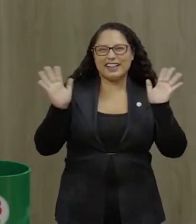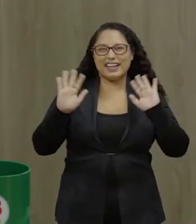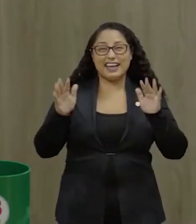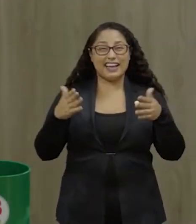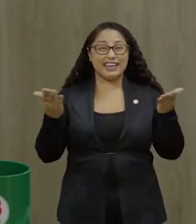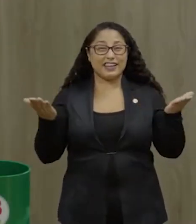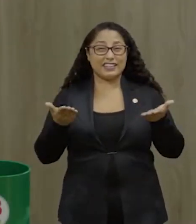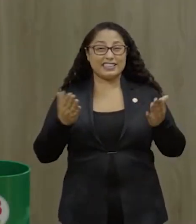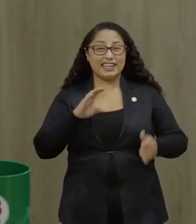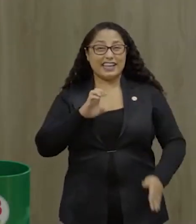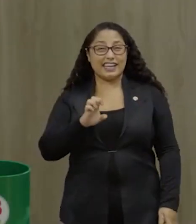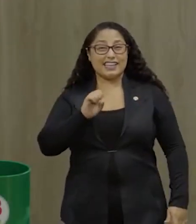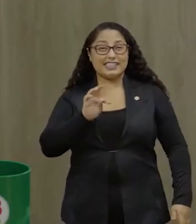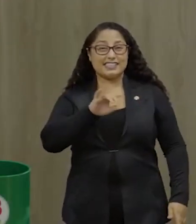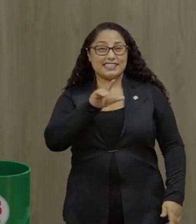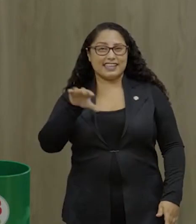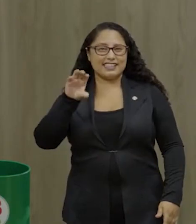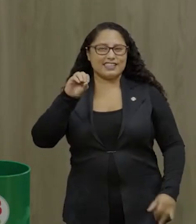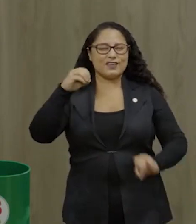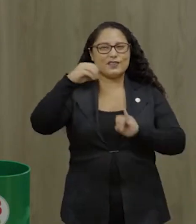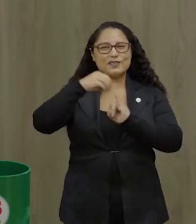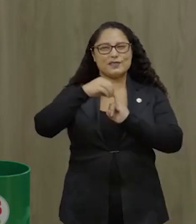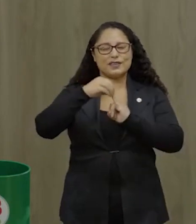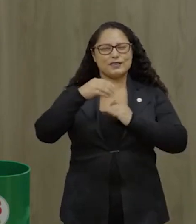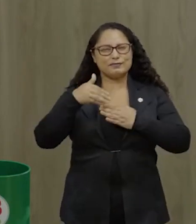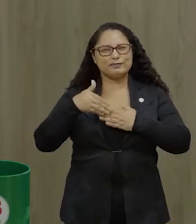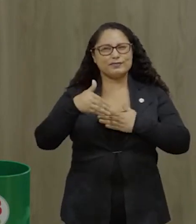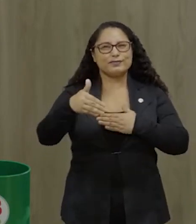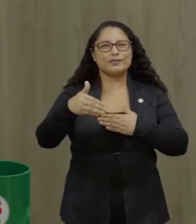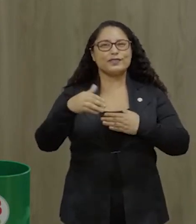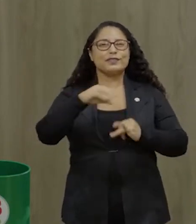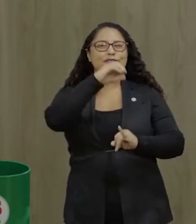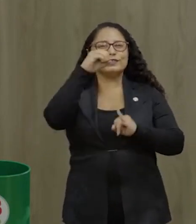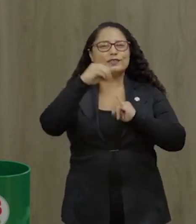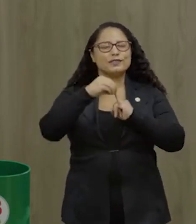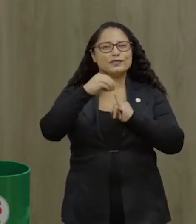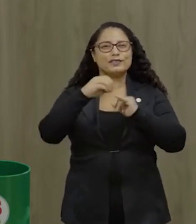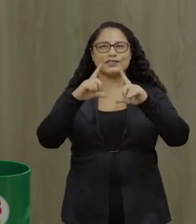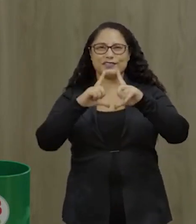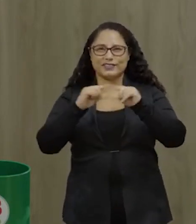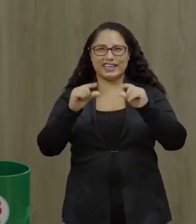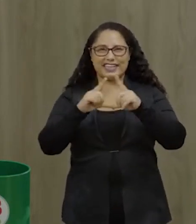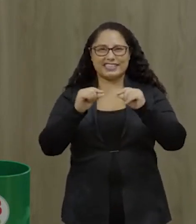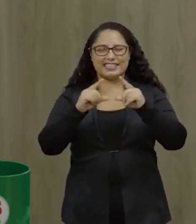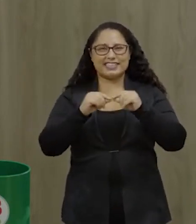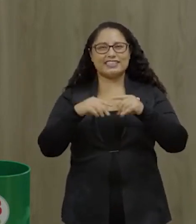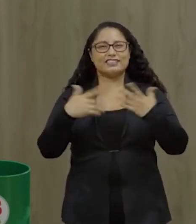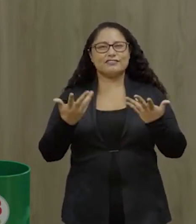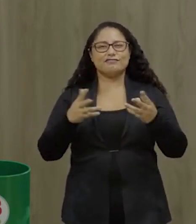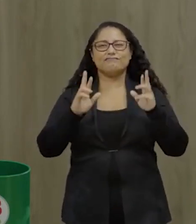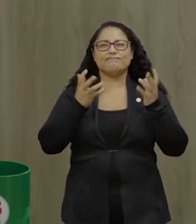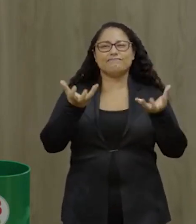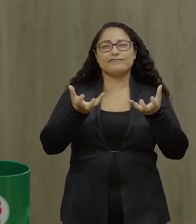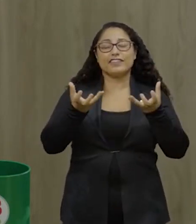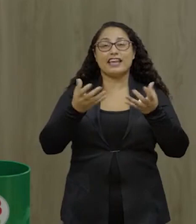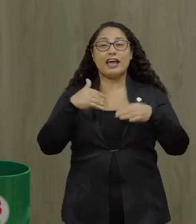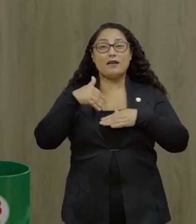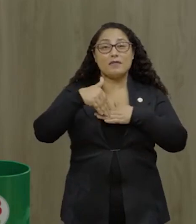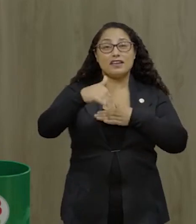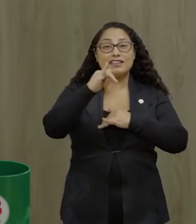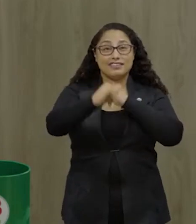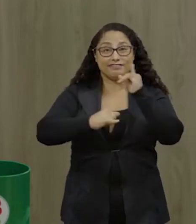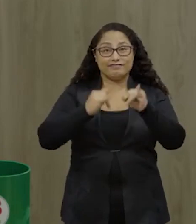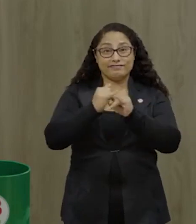Olá, esta é a Estação IFB, essa iniciativa do Instituto Federal de Brasília, que pretende, através dessa